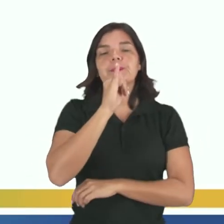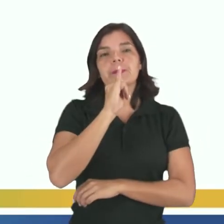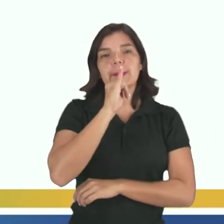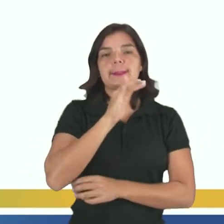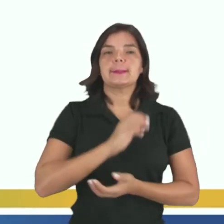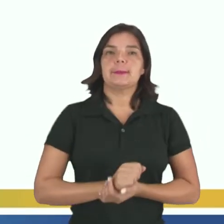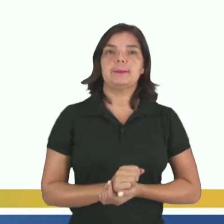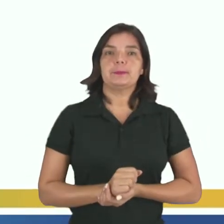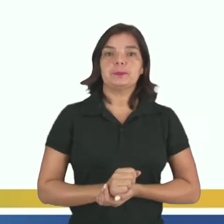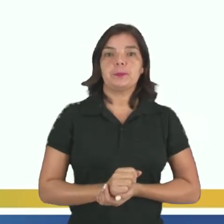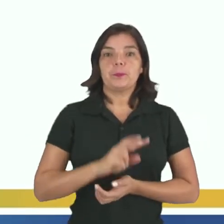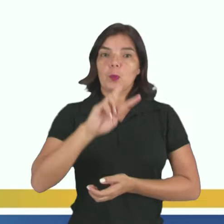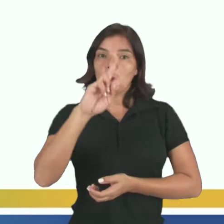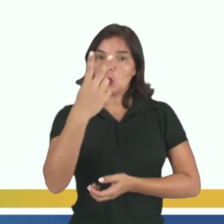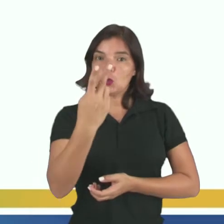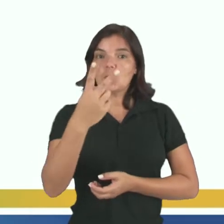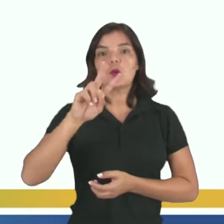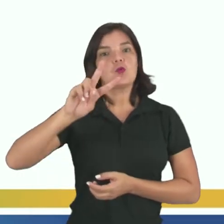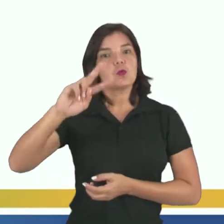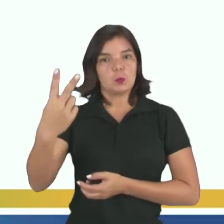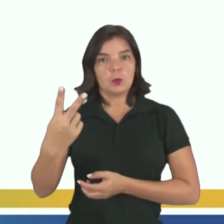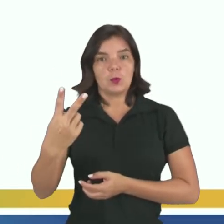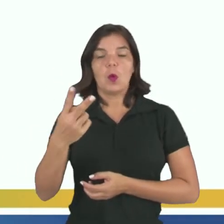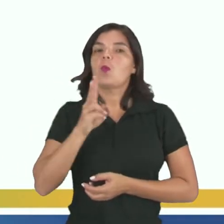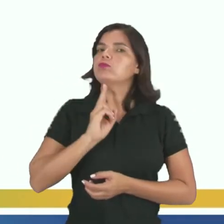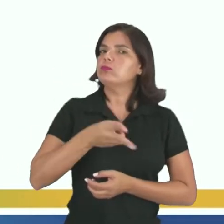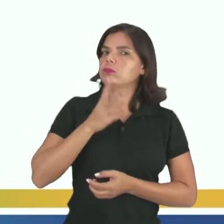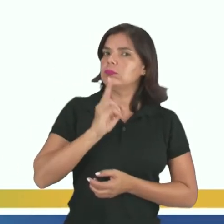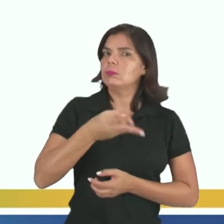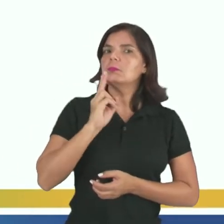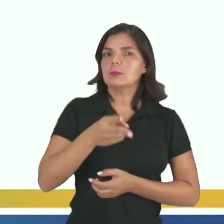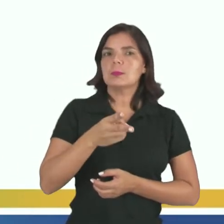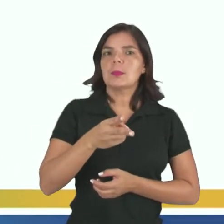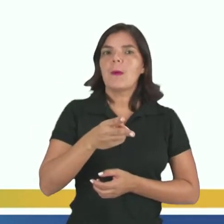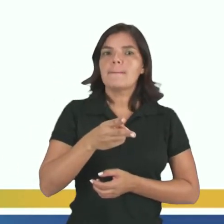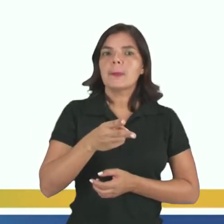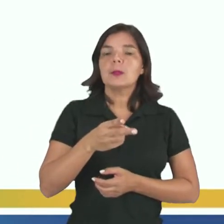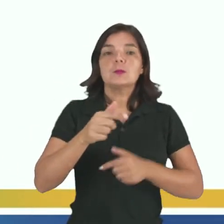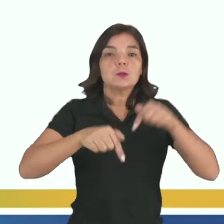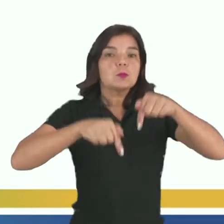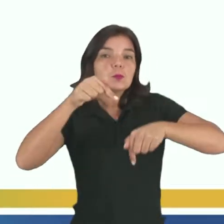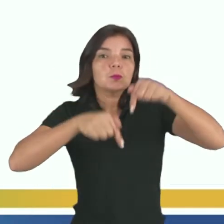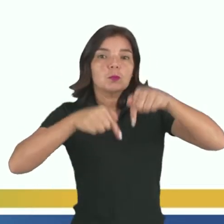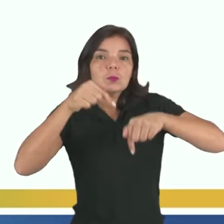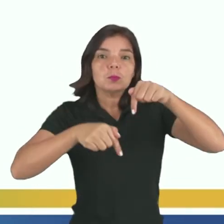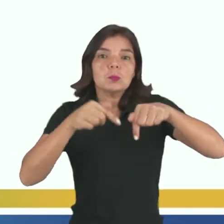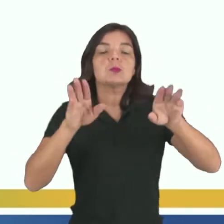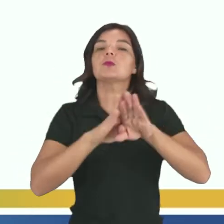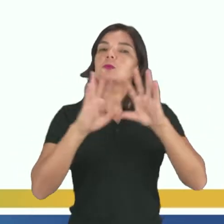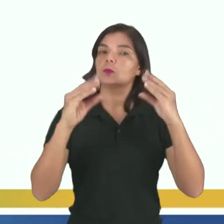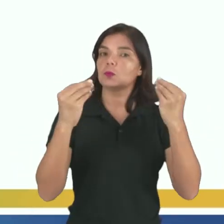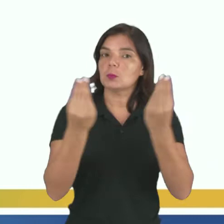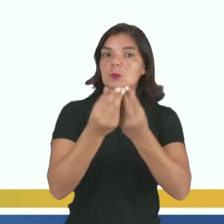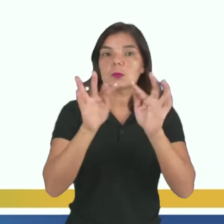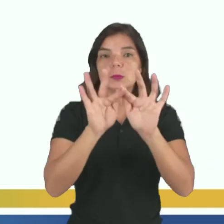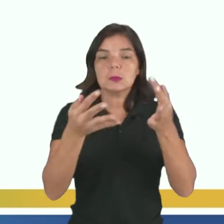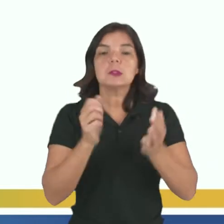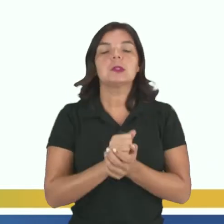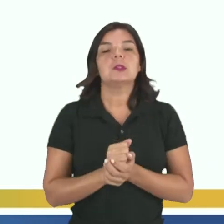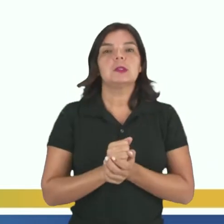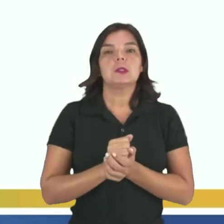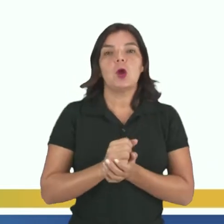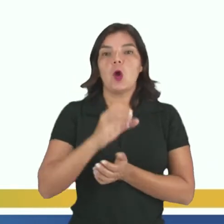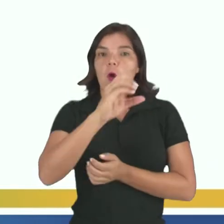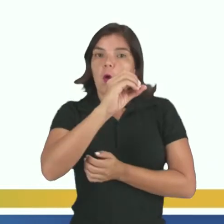tiver hidrogênio com hidrogênio, continuo falando de um mesmo elemento químico, continua sendo uma substância simples. Se eu